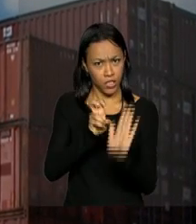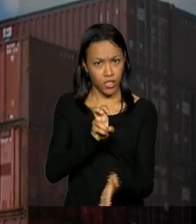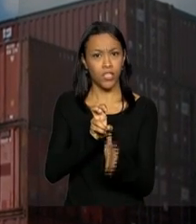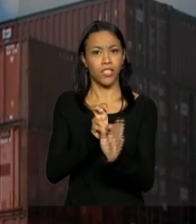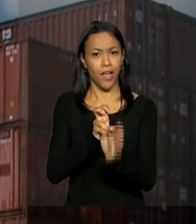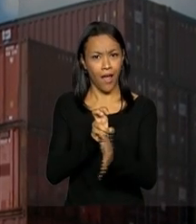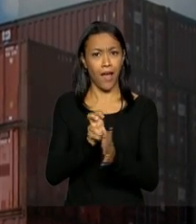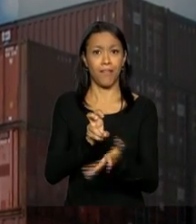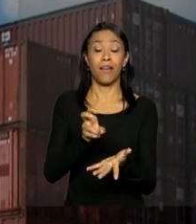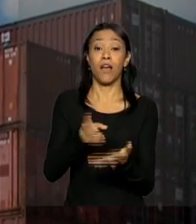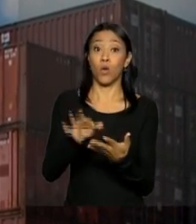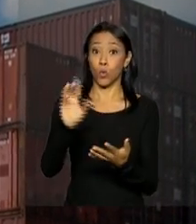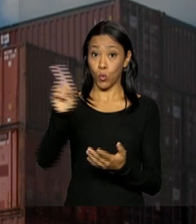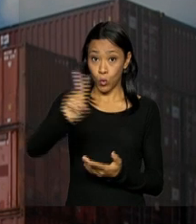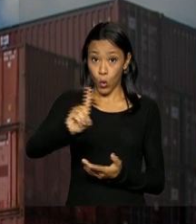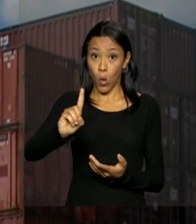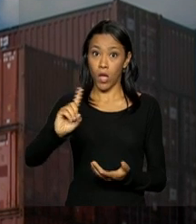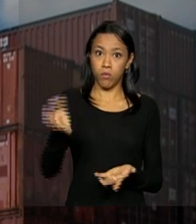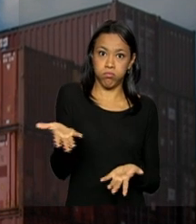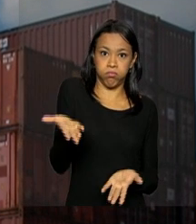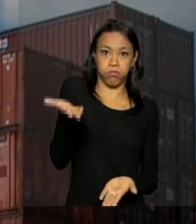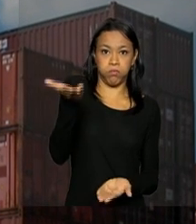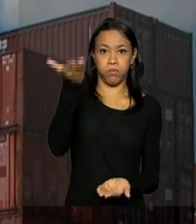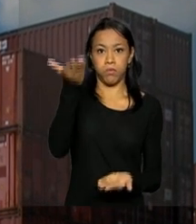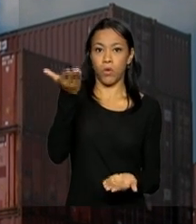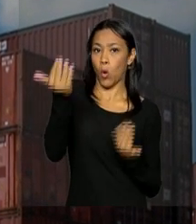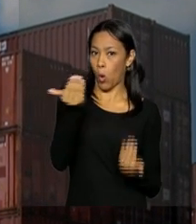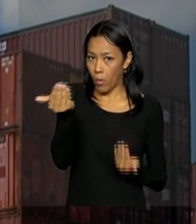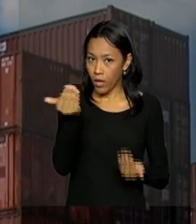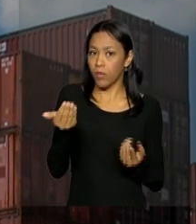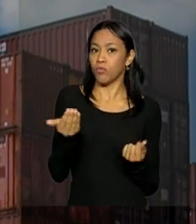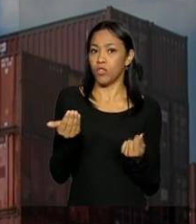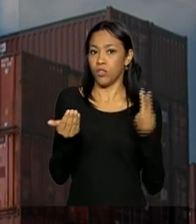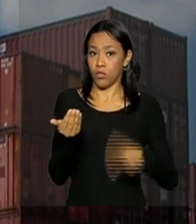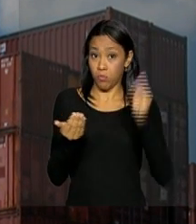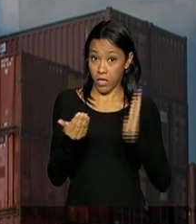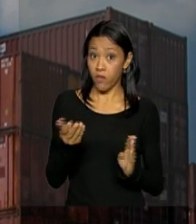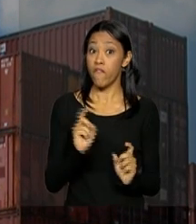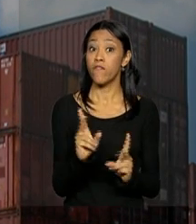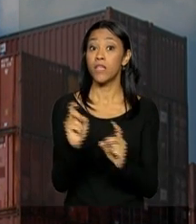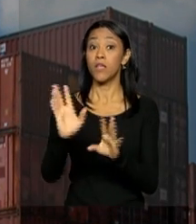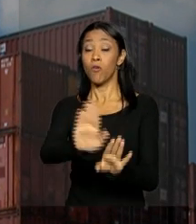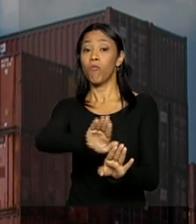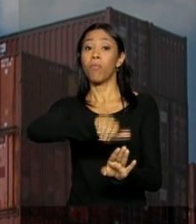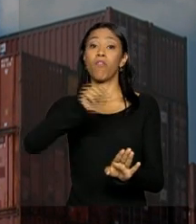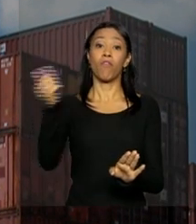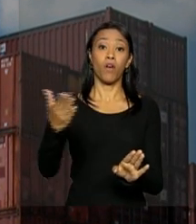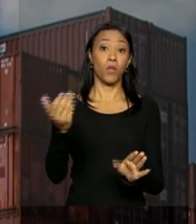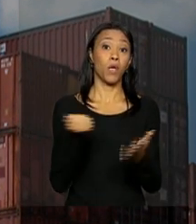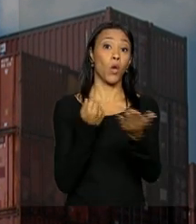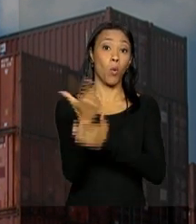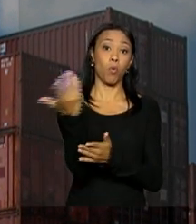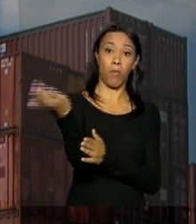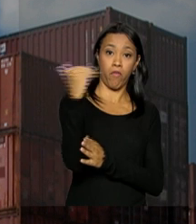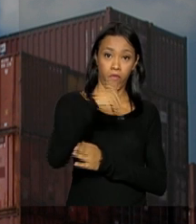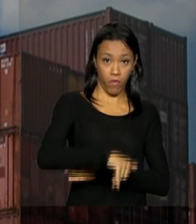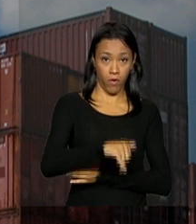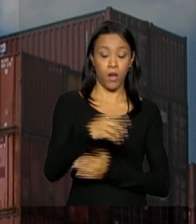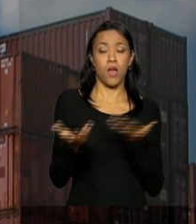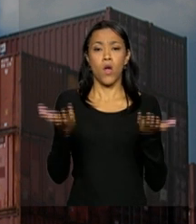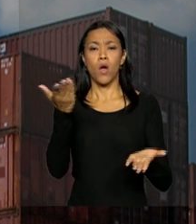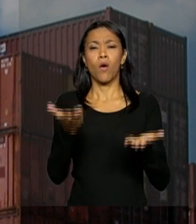efeitos do dólar valorizado o Brasil vendeu mais para o exterior do que comprou lá de fora a balança comercial